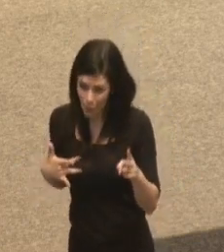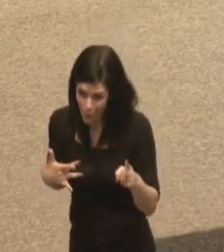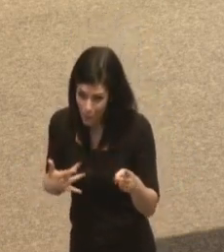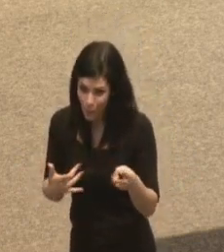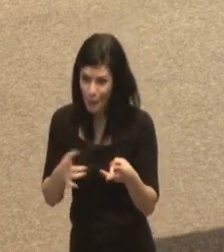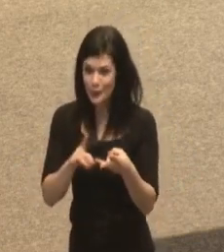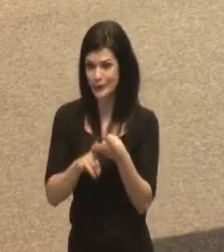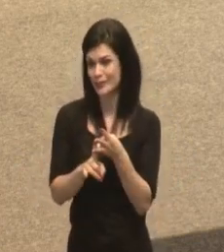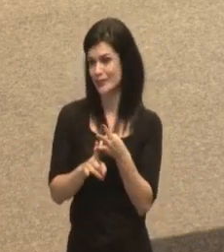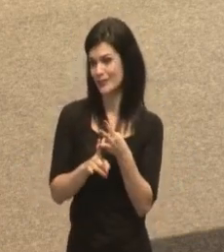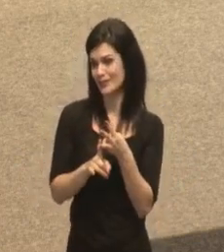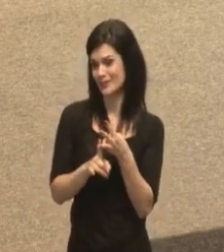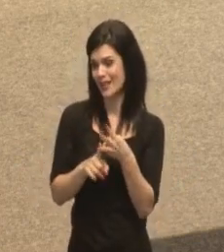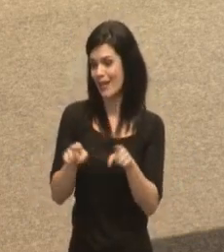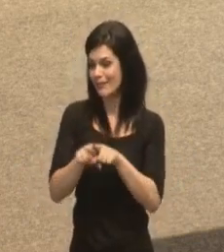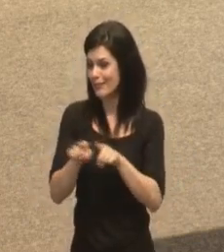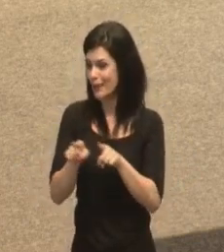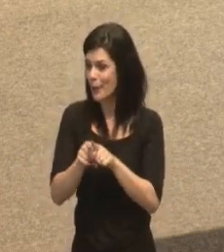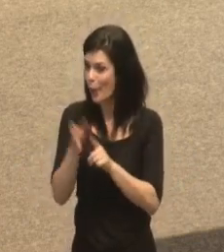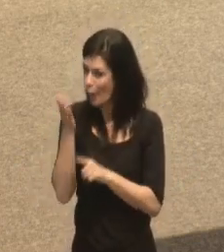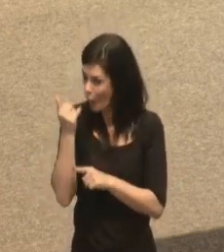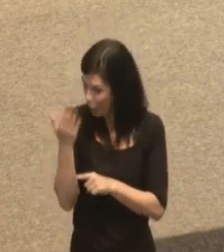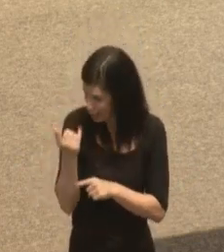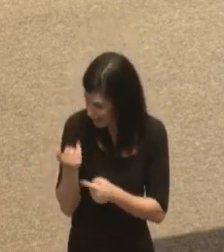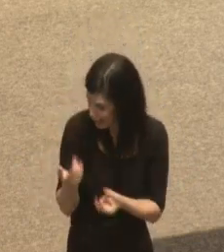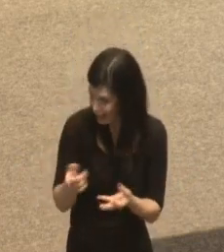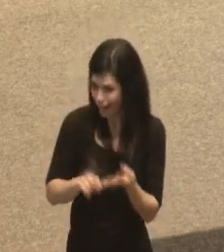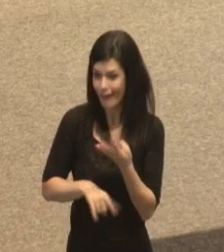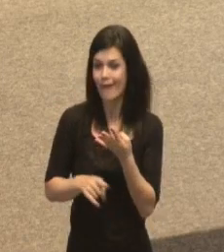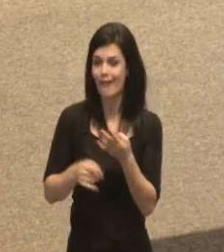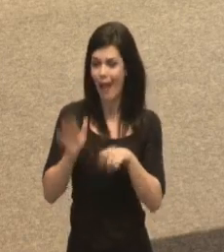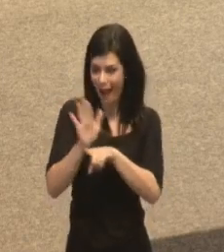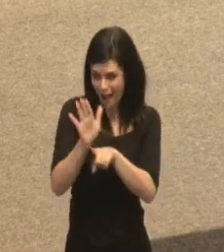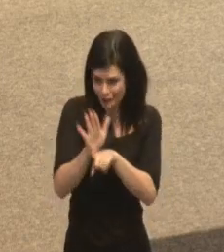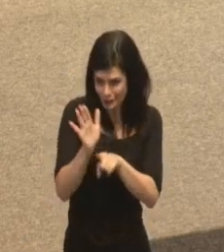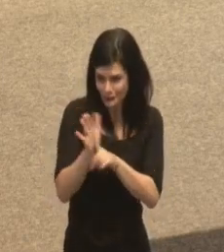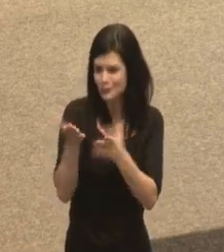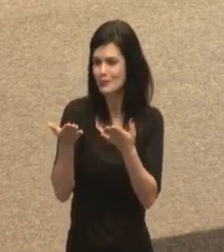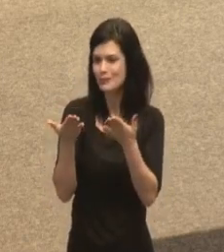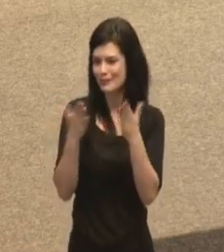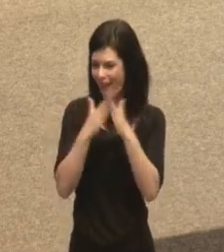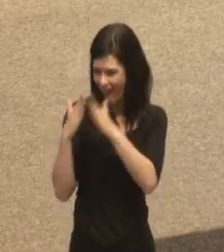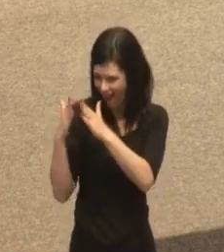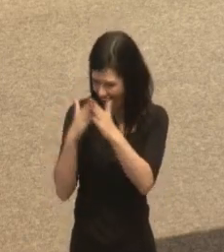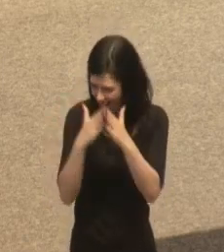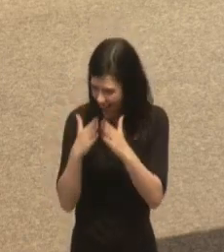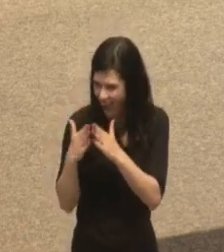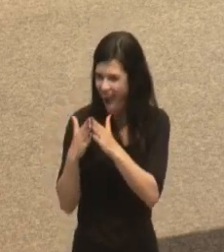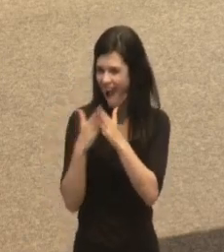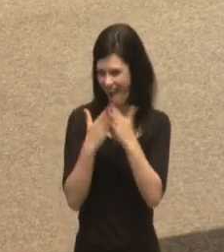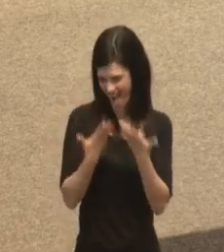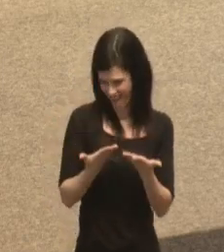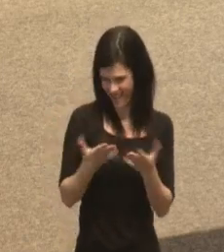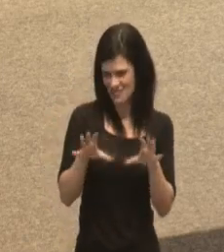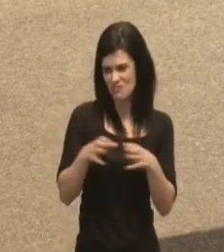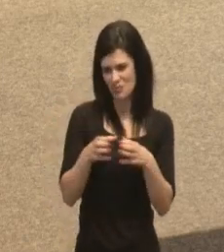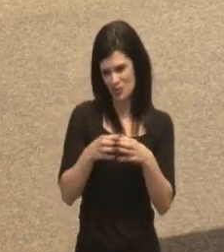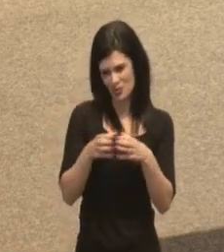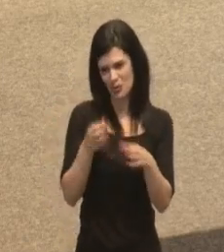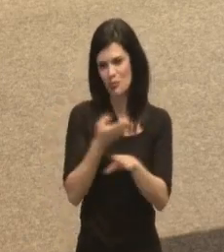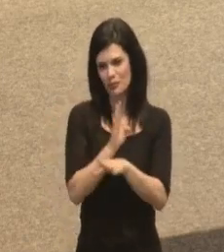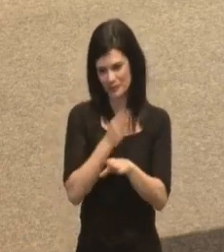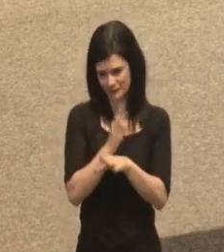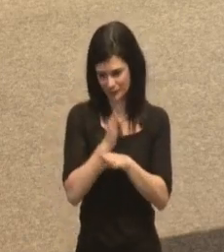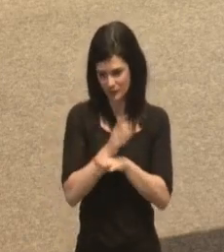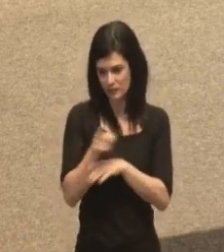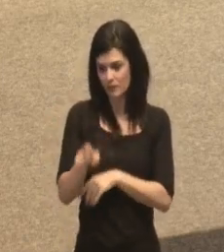investido para sustentar toda essa obra que Deus tem confiado aos batistas nesse tempo. O